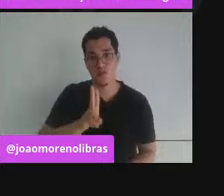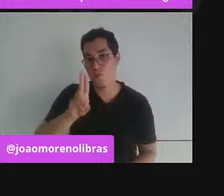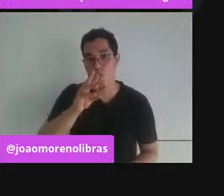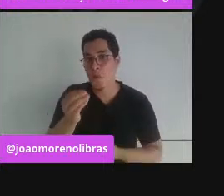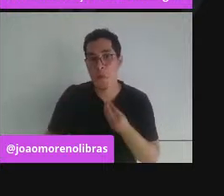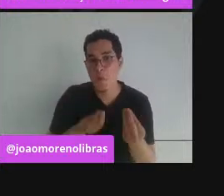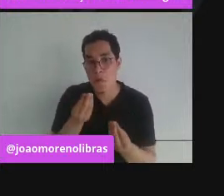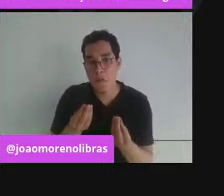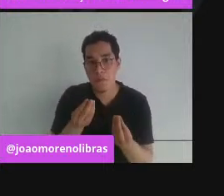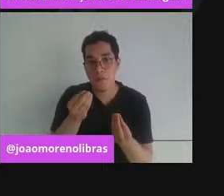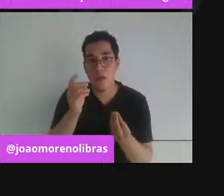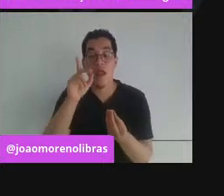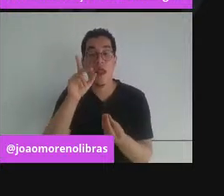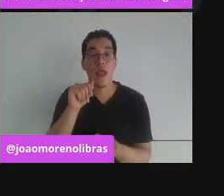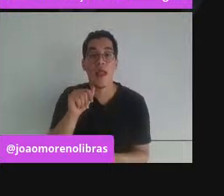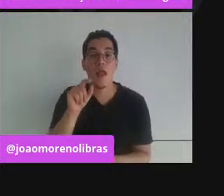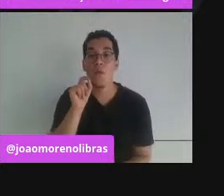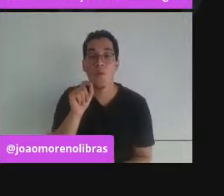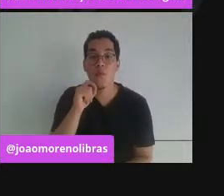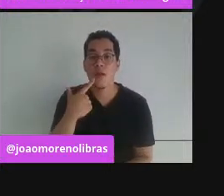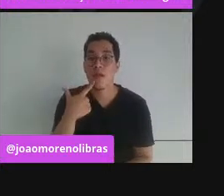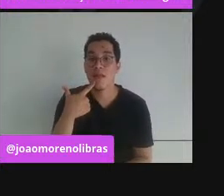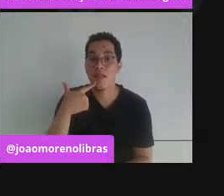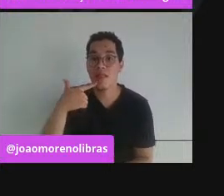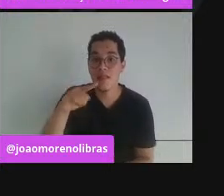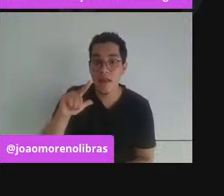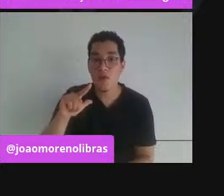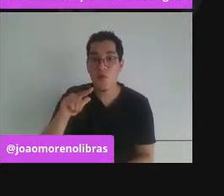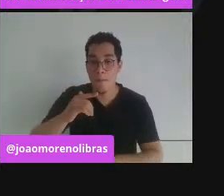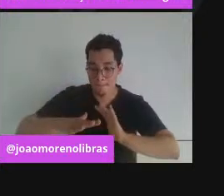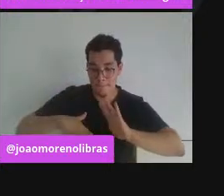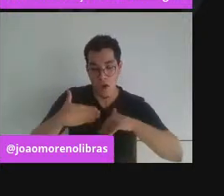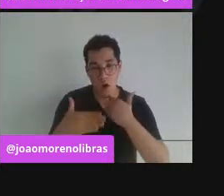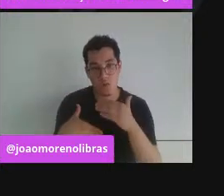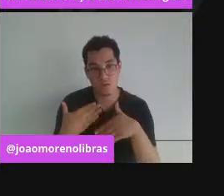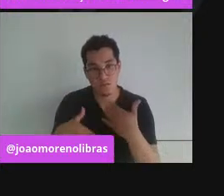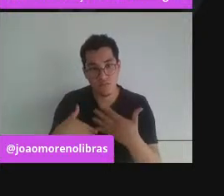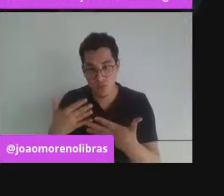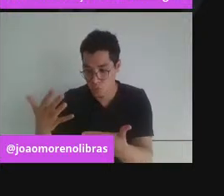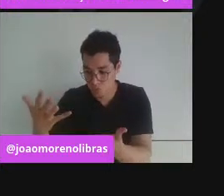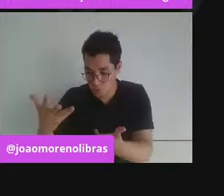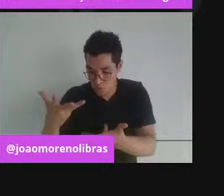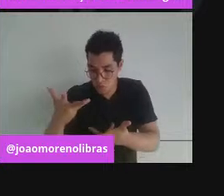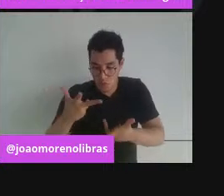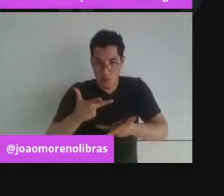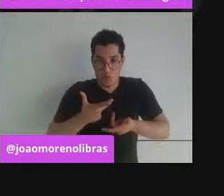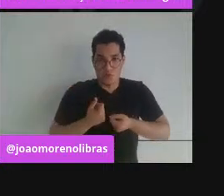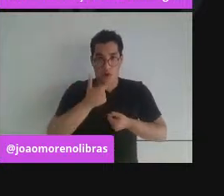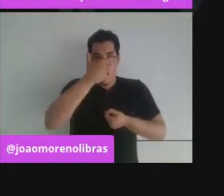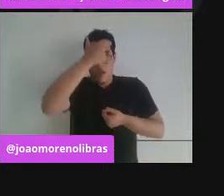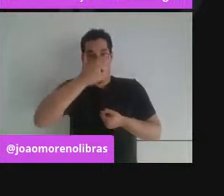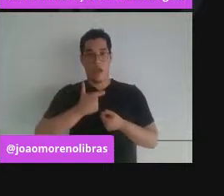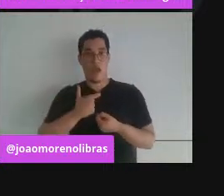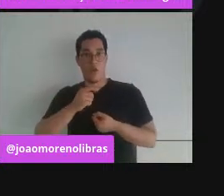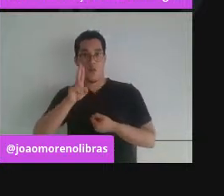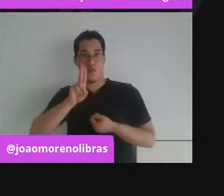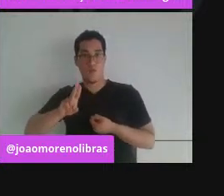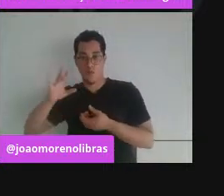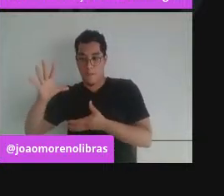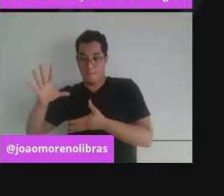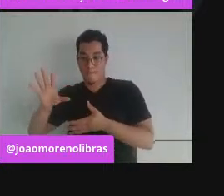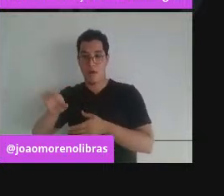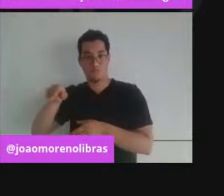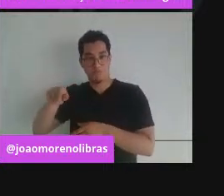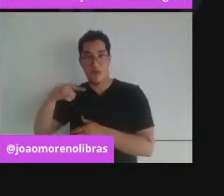se definir em relação à língua como um processo de apropriação. O locutor se apropria do aparelho formal da língua